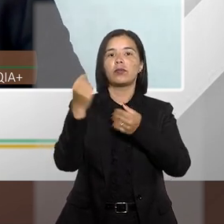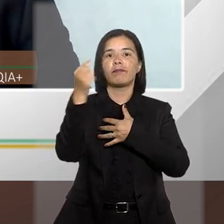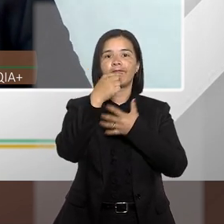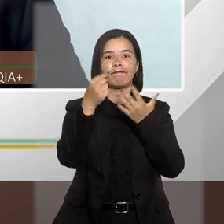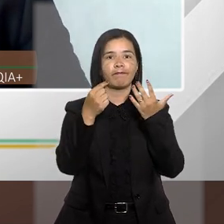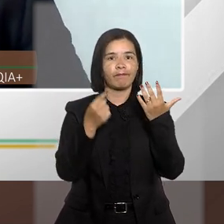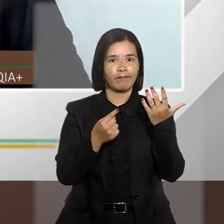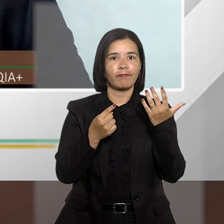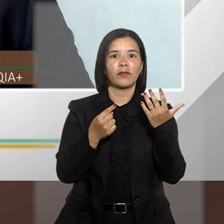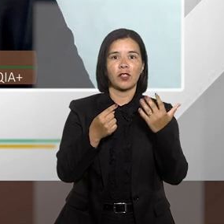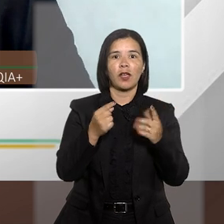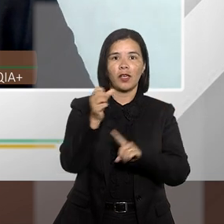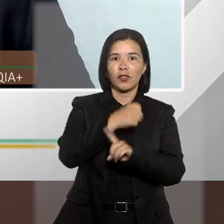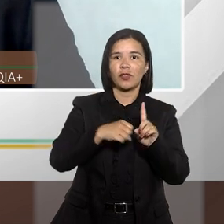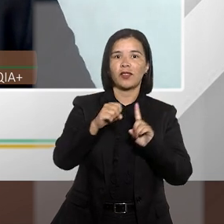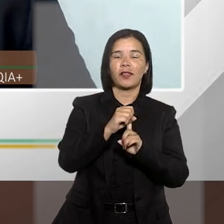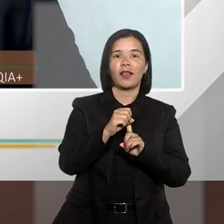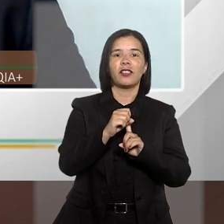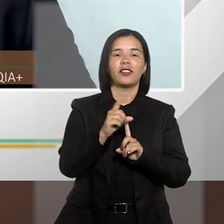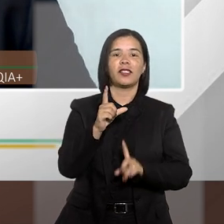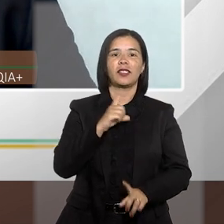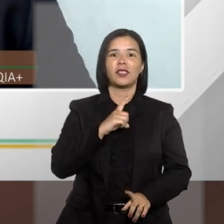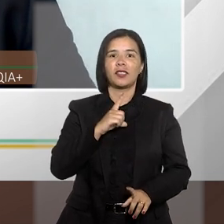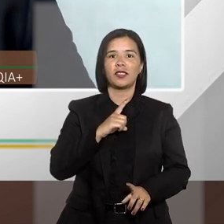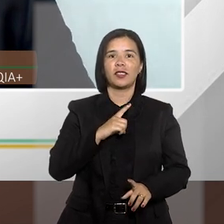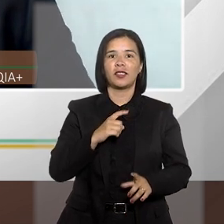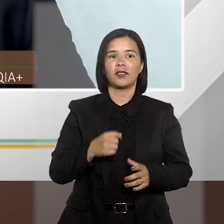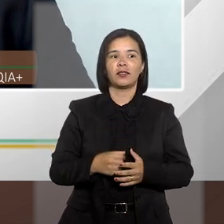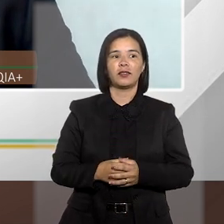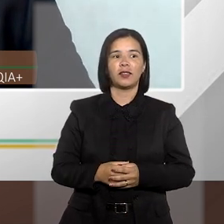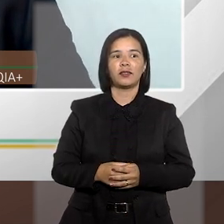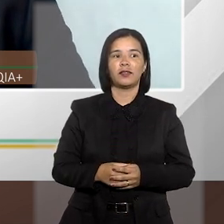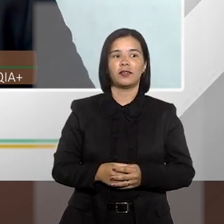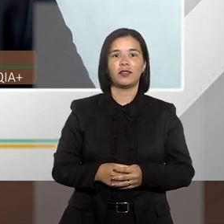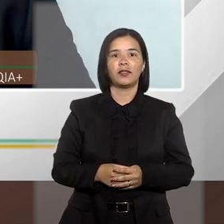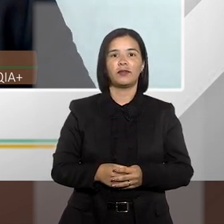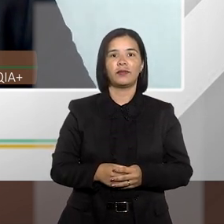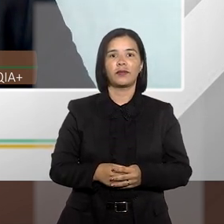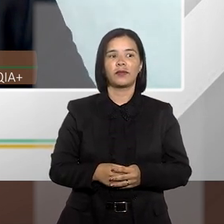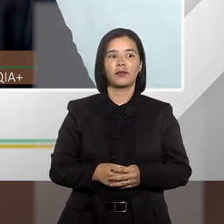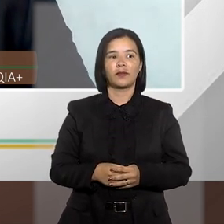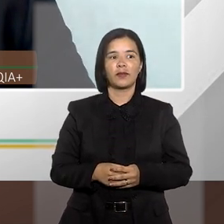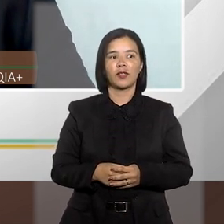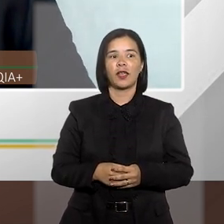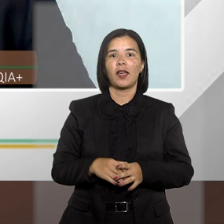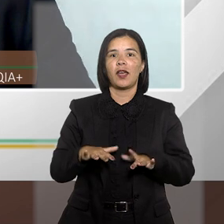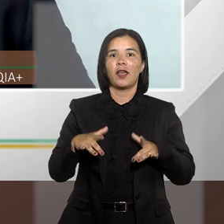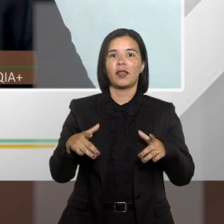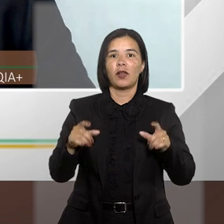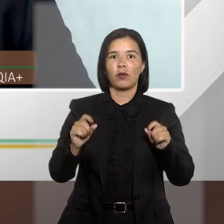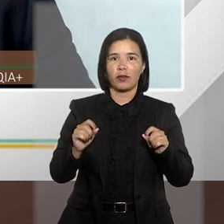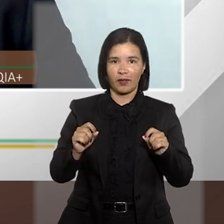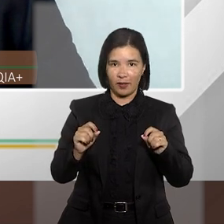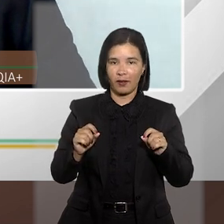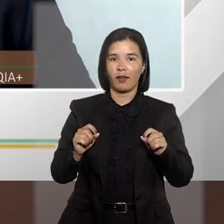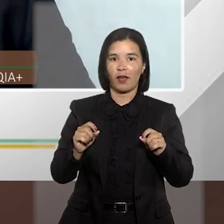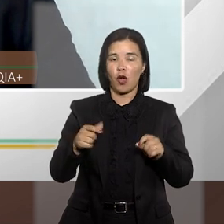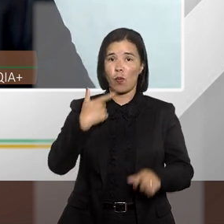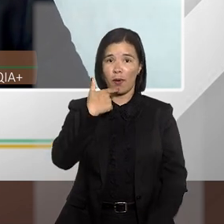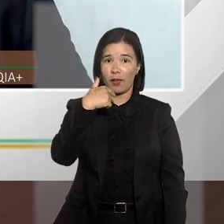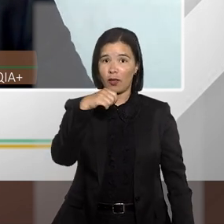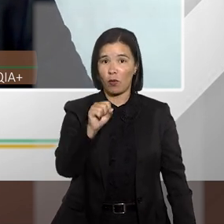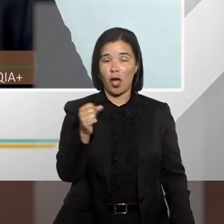quais a sociedade existe se reproduzem. Então, quando a gente parte para falar da linguagem neutra, e também acho que é importante a gente falar de uma